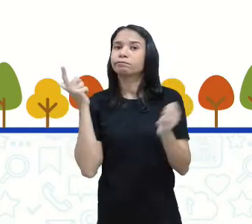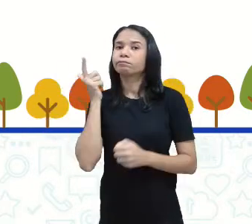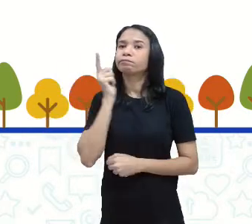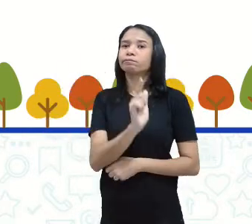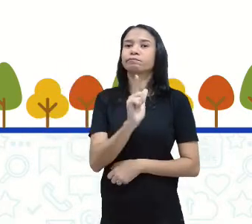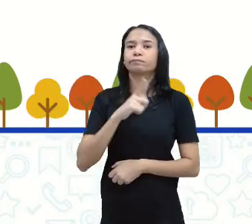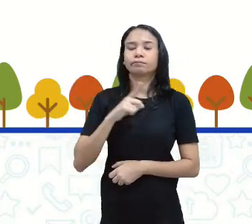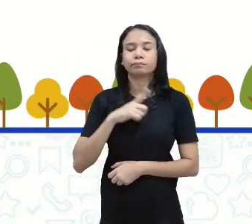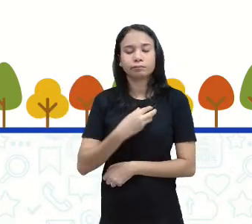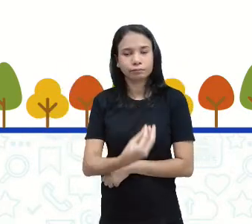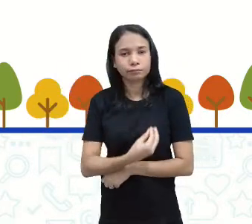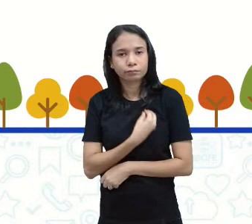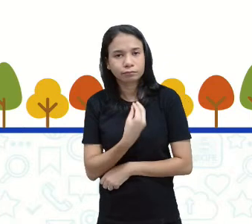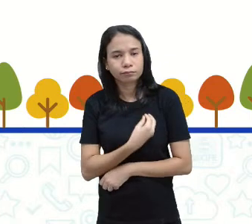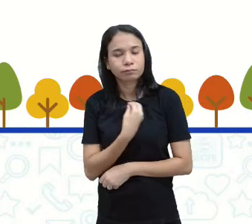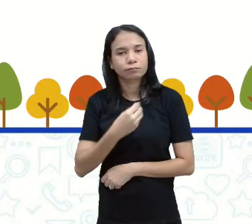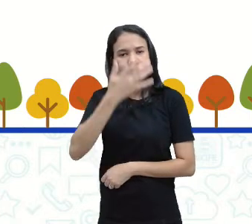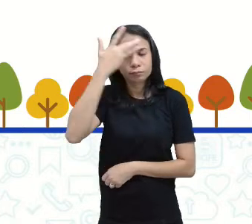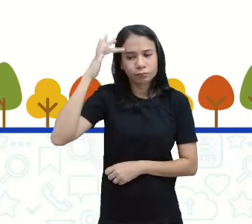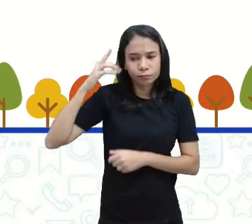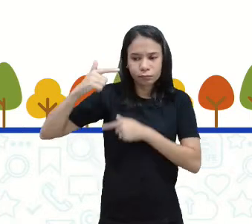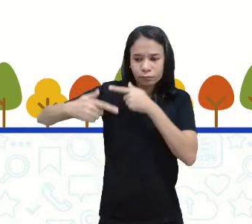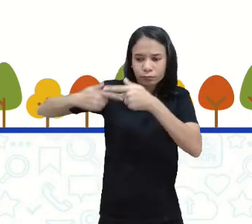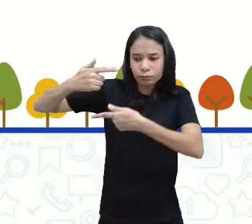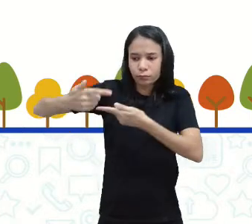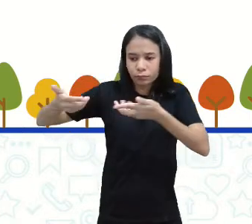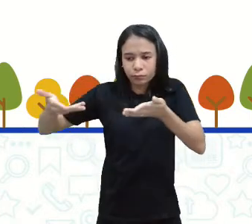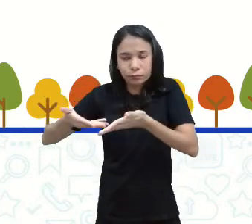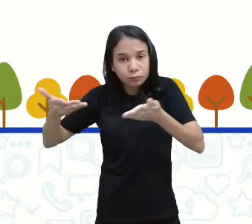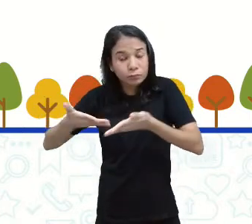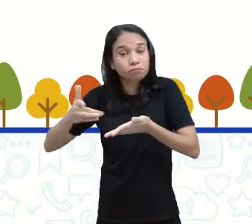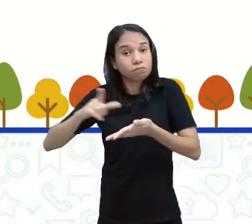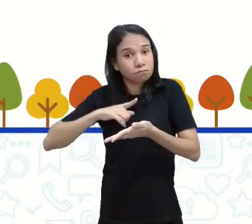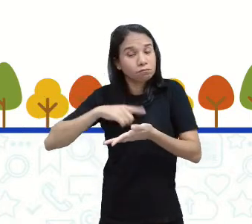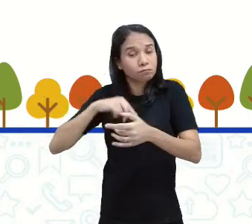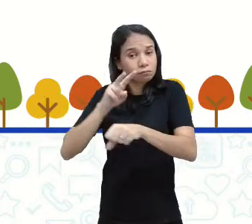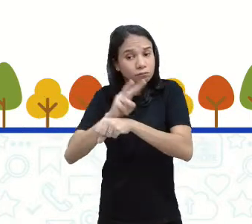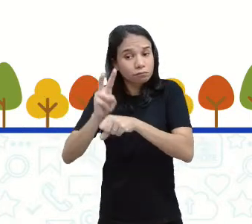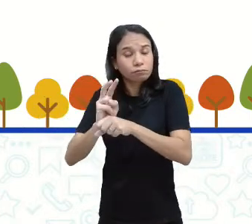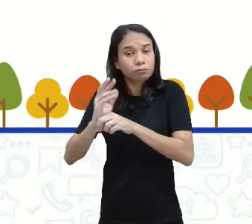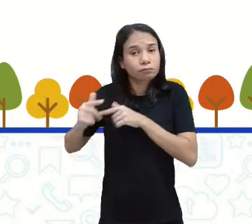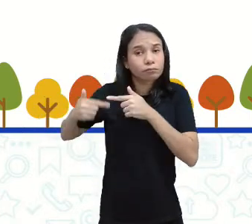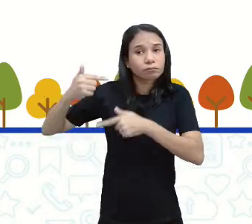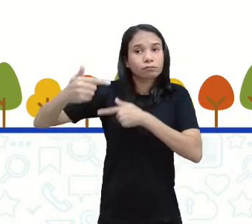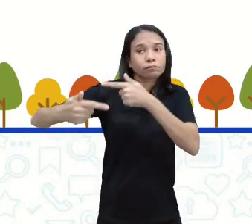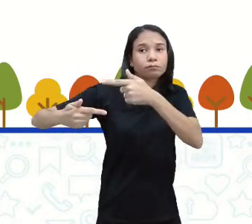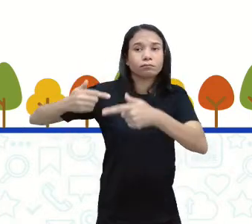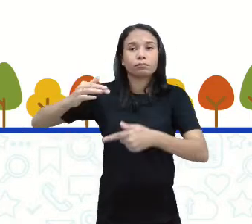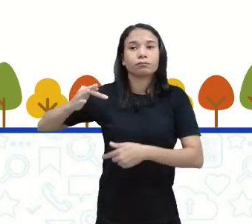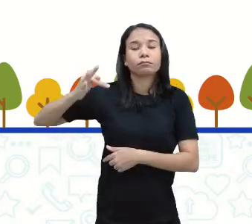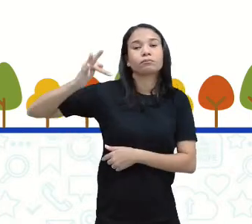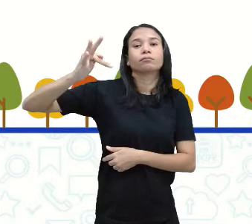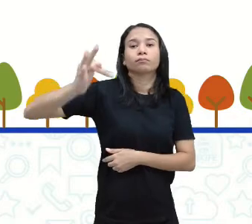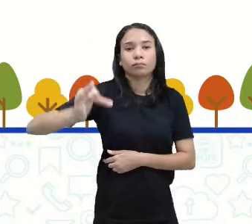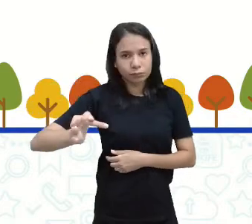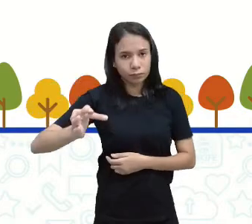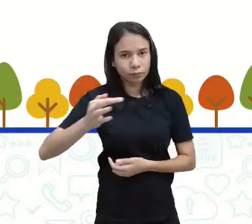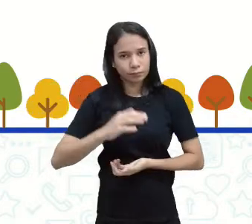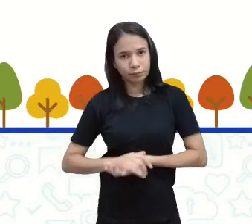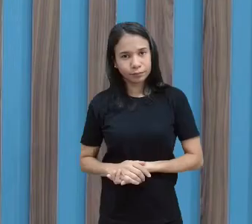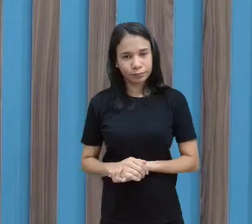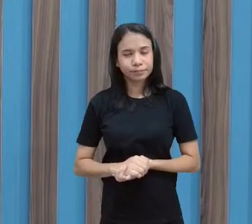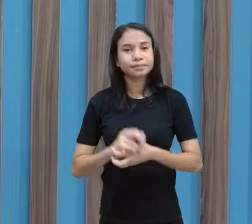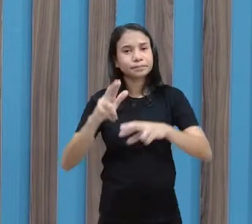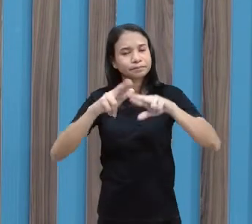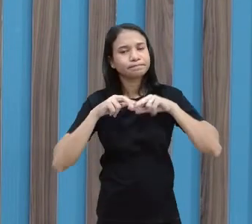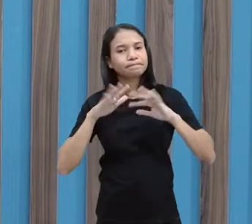de suprir as necessidades da geração atual, garantindo a capacidade de atender as necessidades das futuras